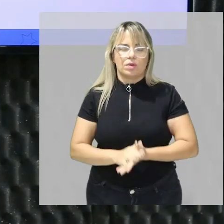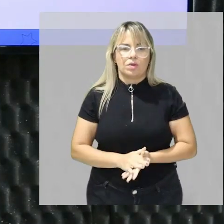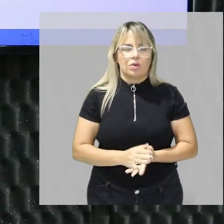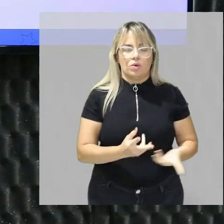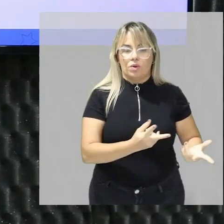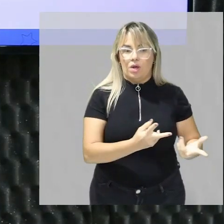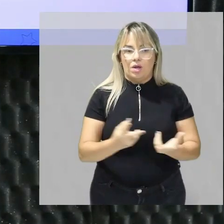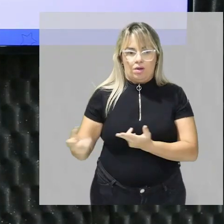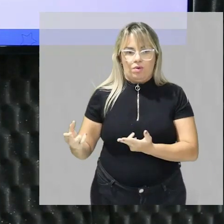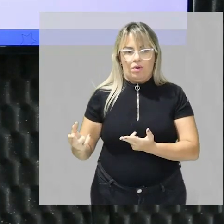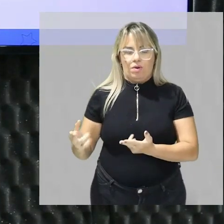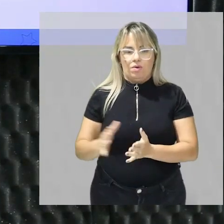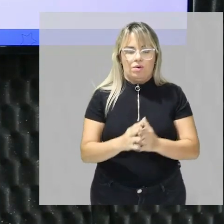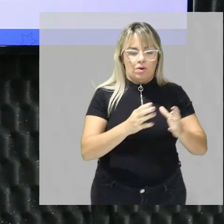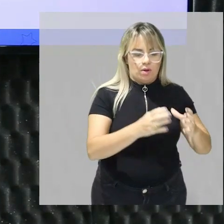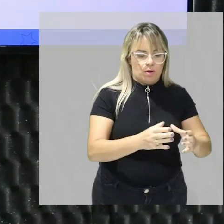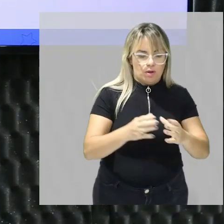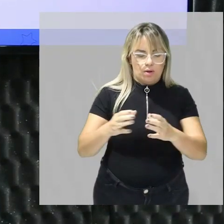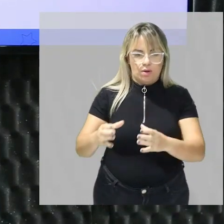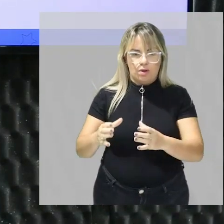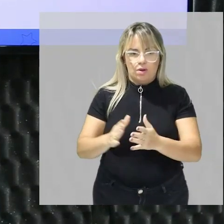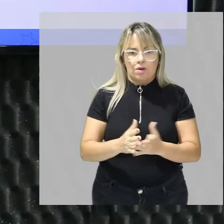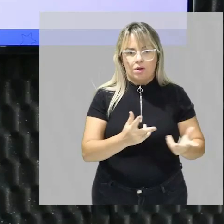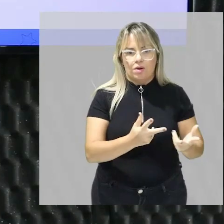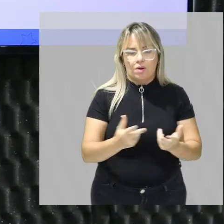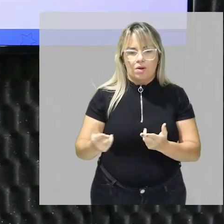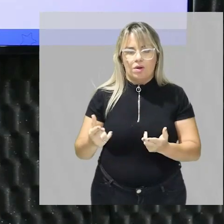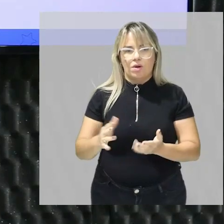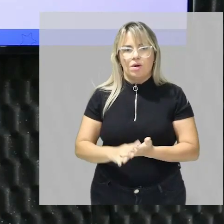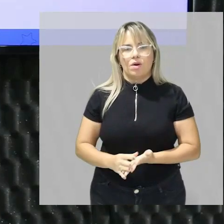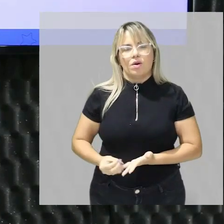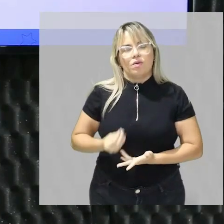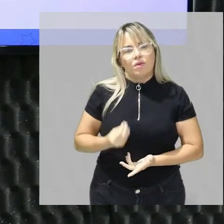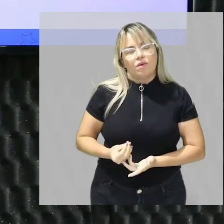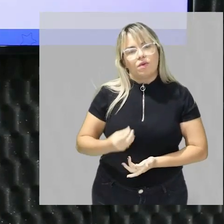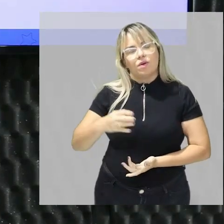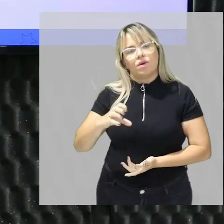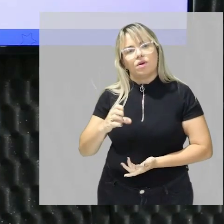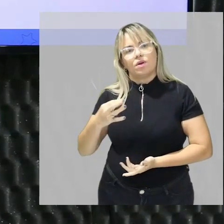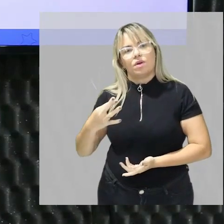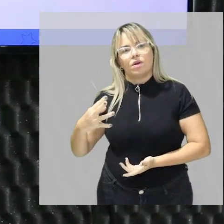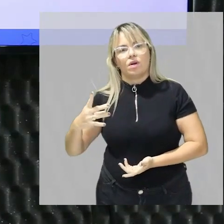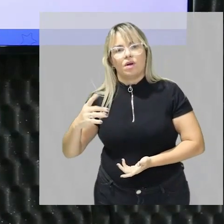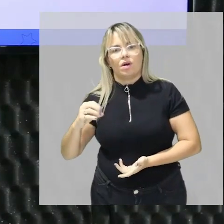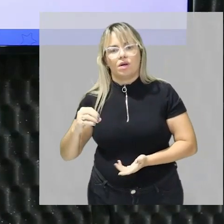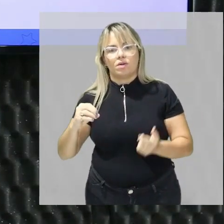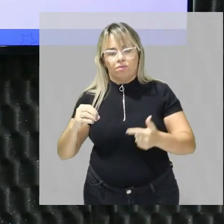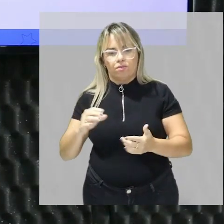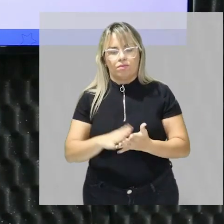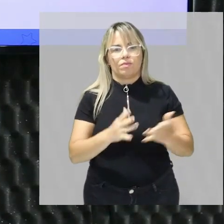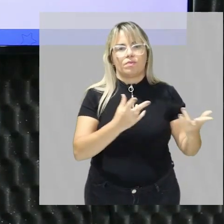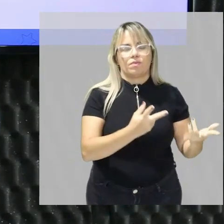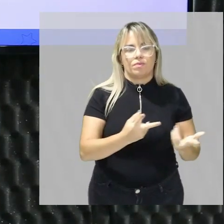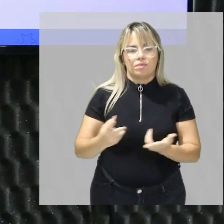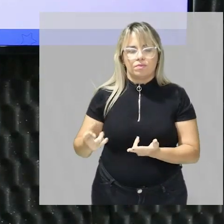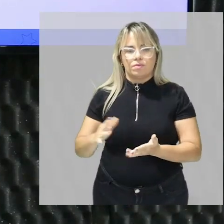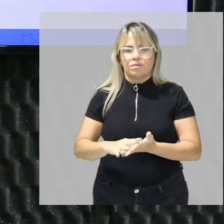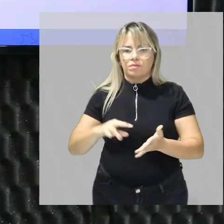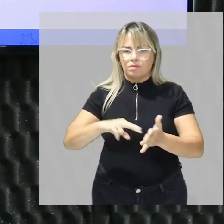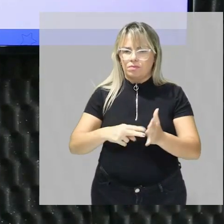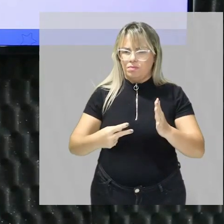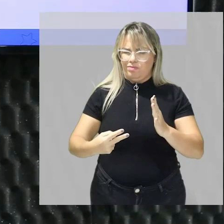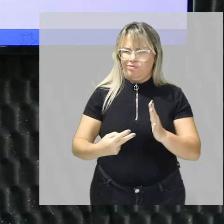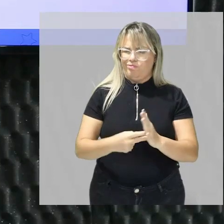habitat, né? Qual é o habitat? Vivem no cerrado, mesmo habitat. Isso não significa que ele tem os